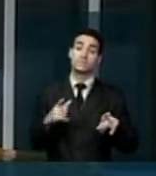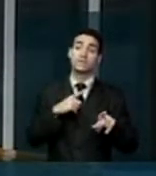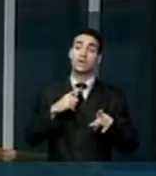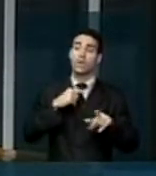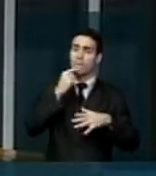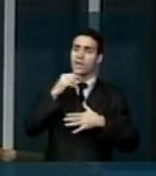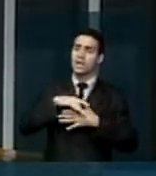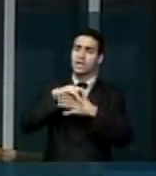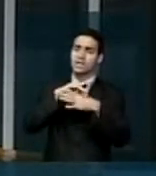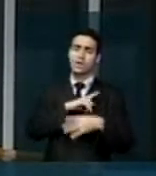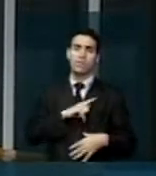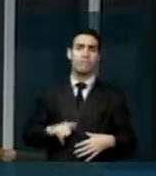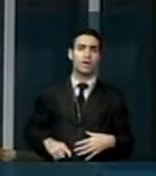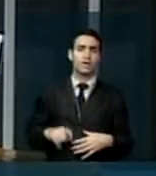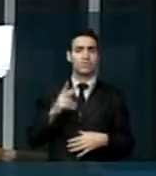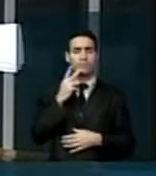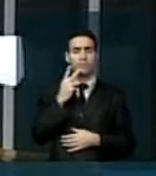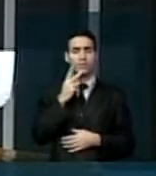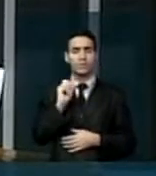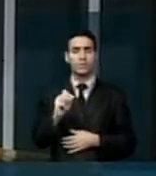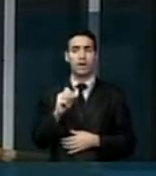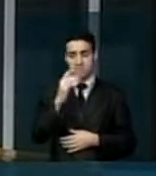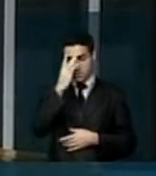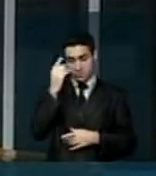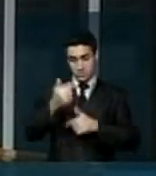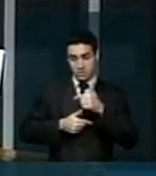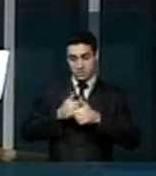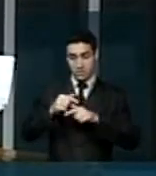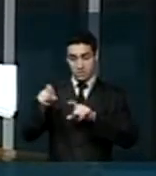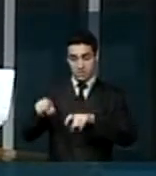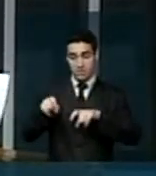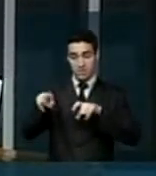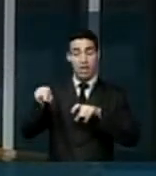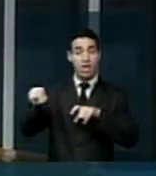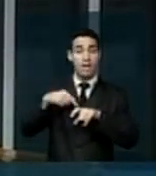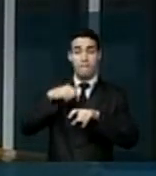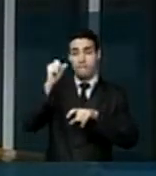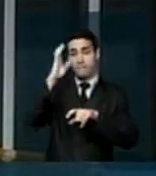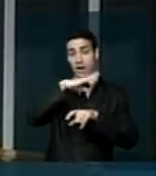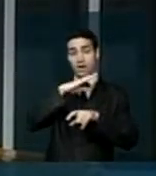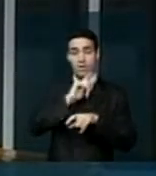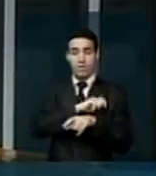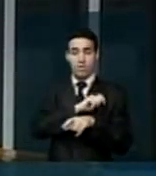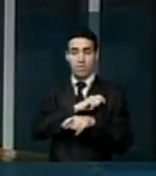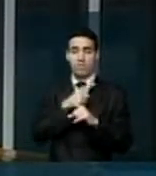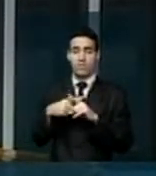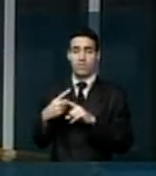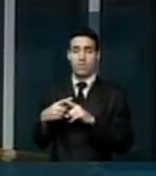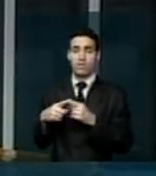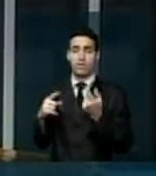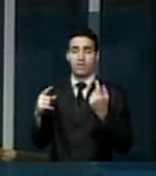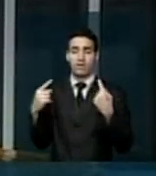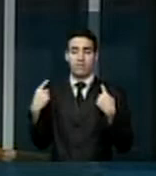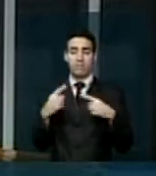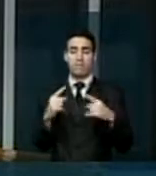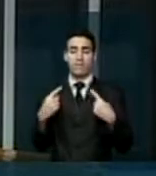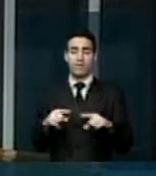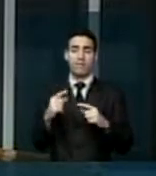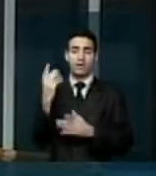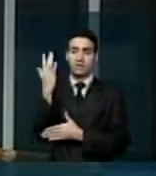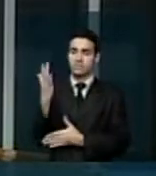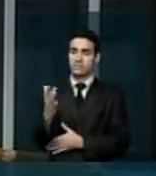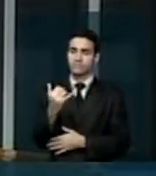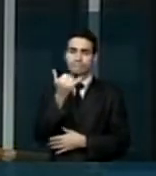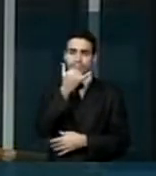líder do governo dizendo que os agricultores são os predadores da natureza. Isso nós temos que rever